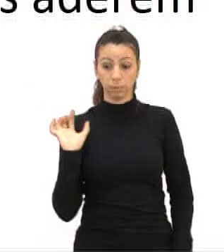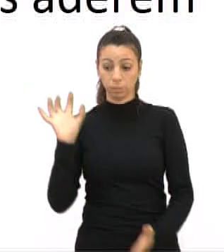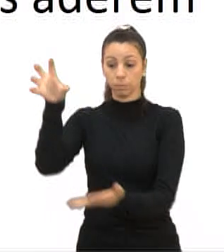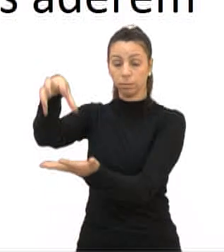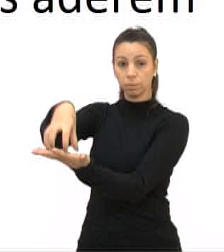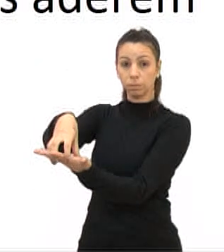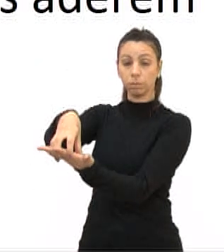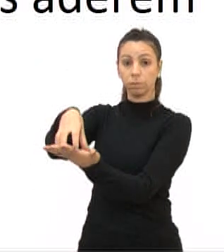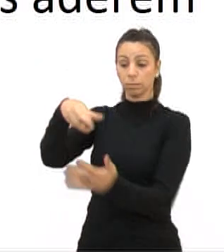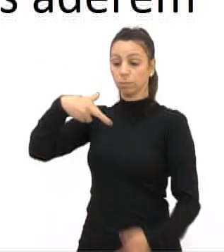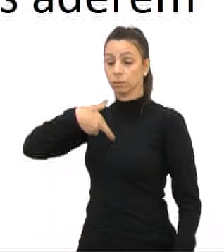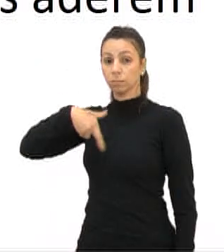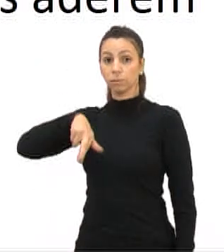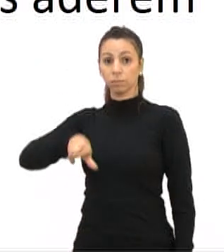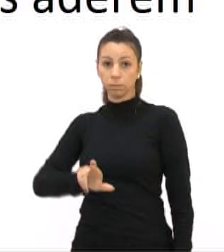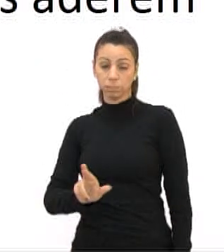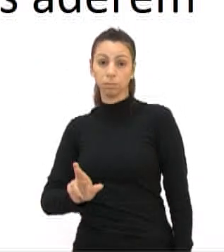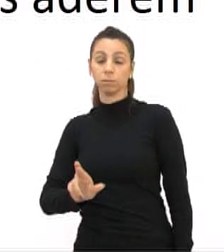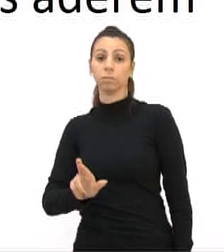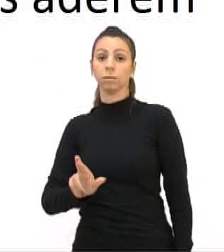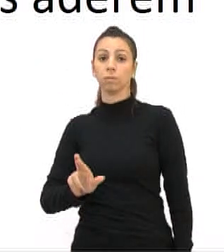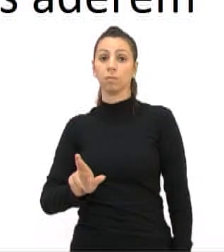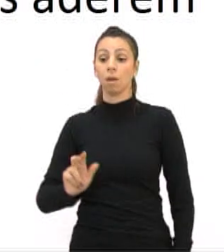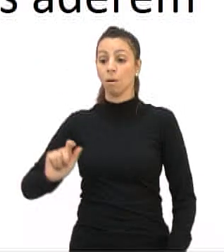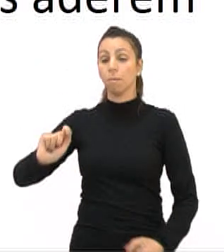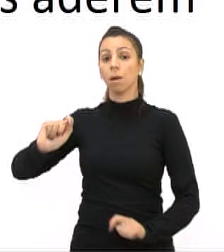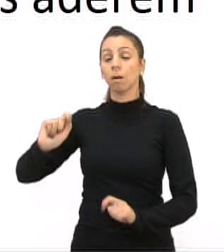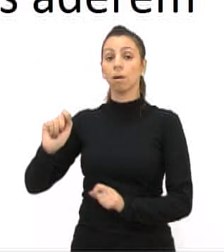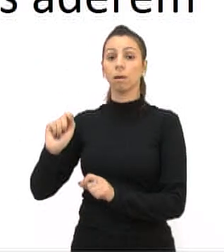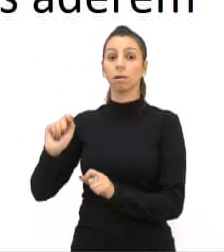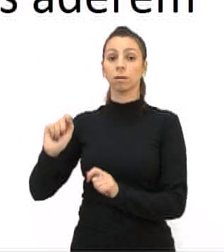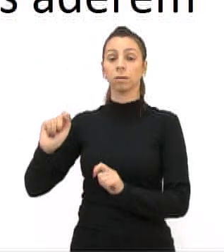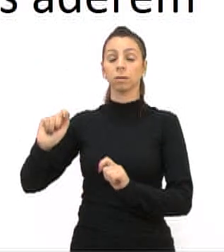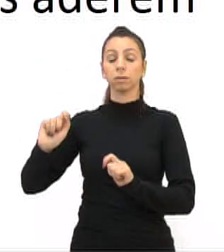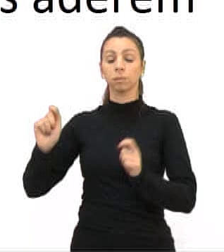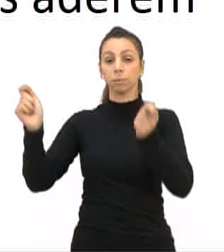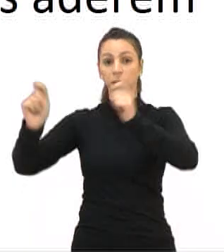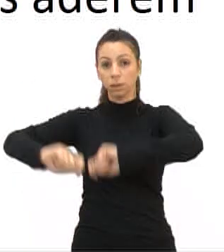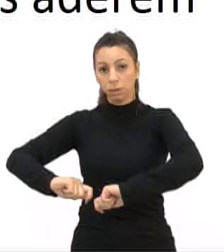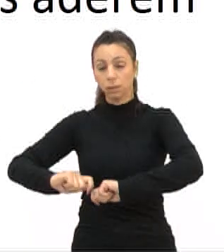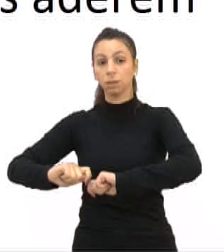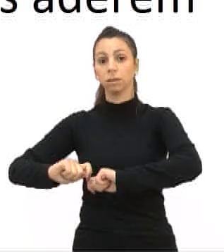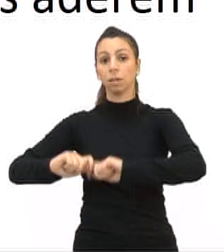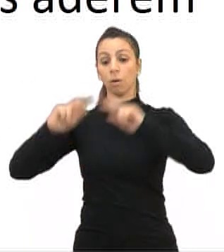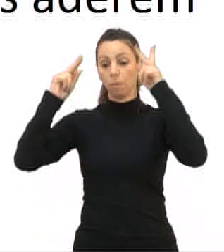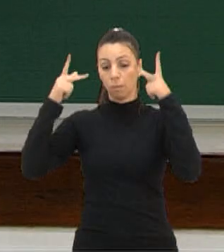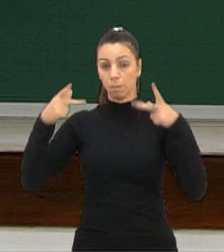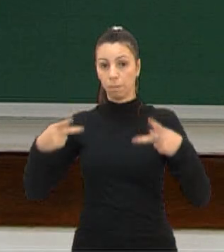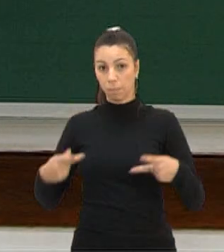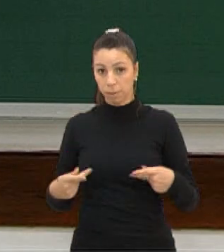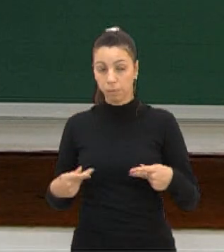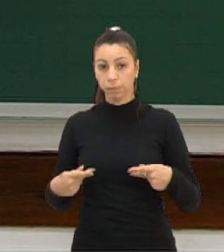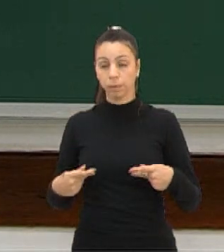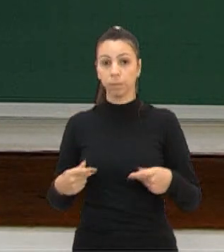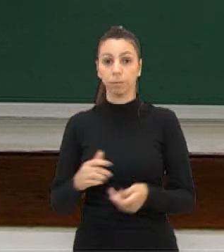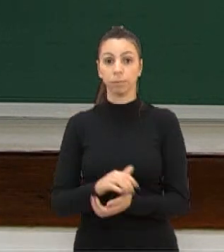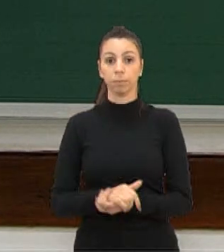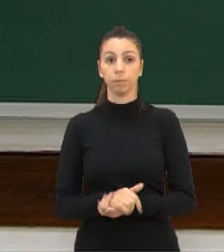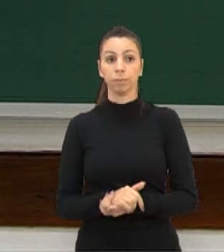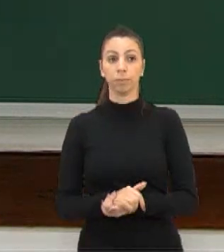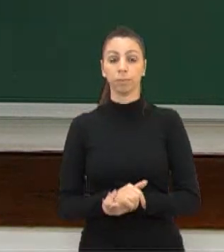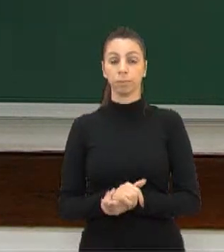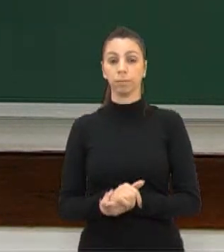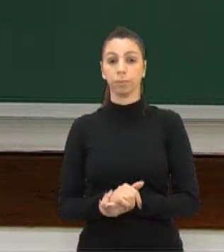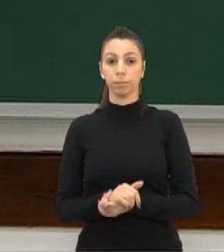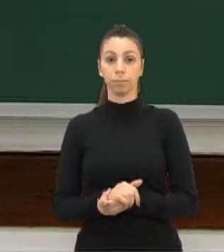religião é uma obra humana através da qual é construído um sagrado. A religião, como a gente viu também retomando, né, é